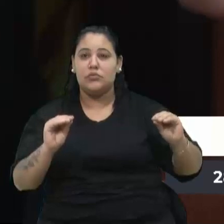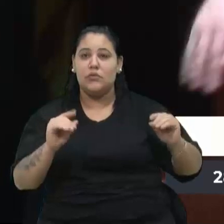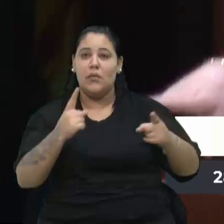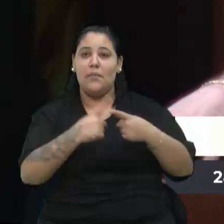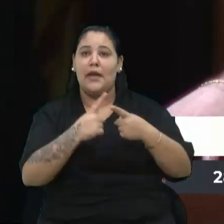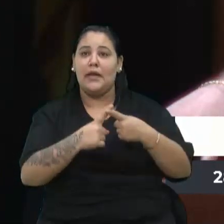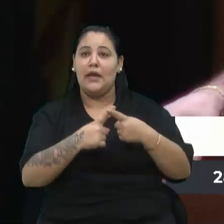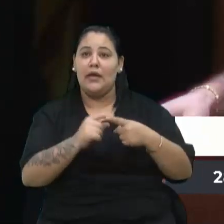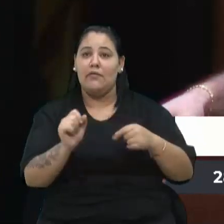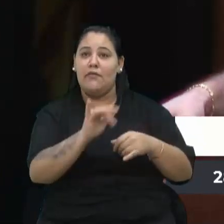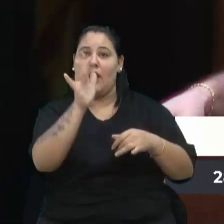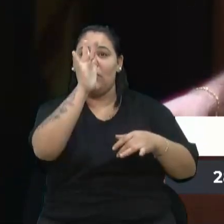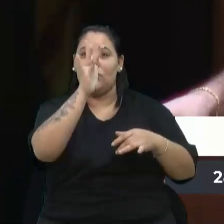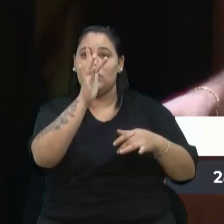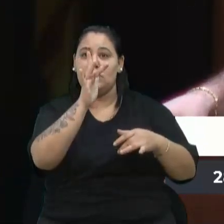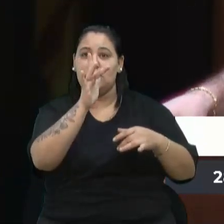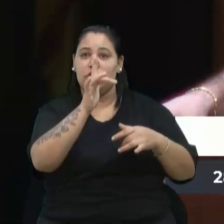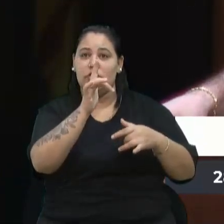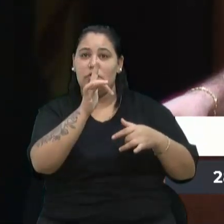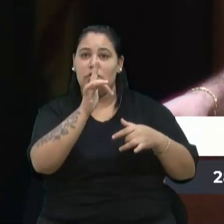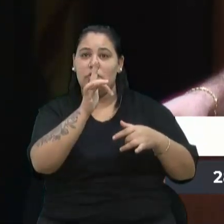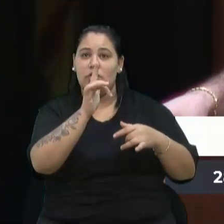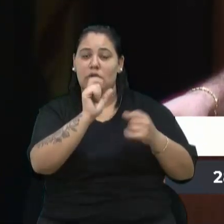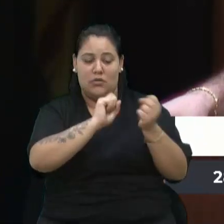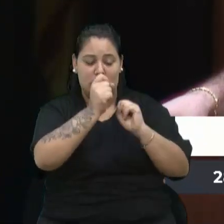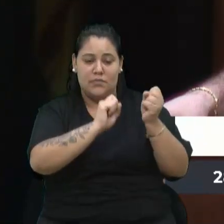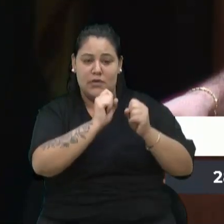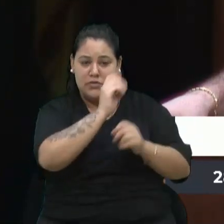valoriza a indústria brasileira? Compra os tecidos do Brasil?